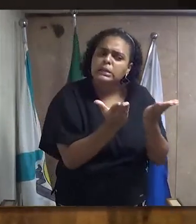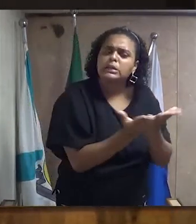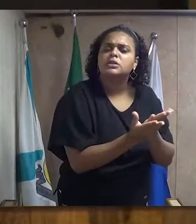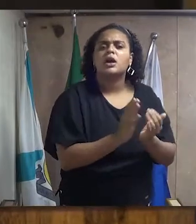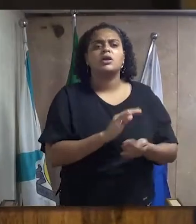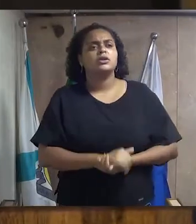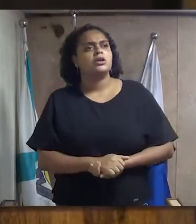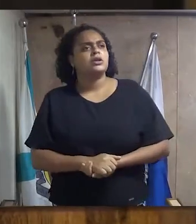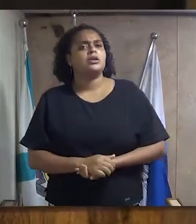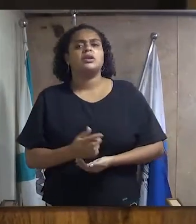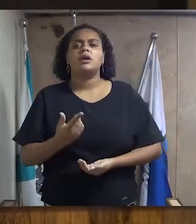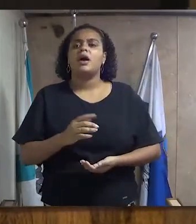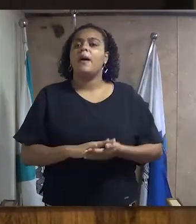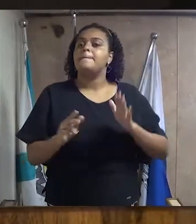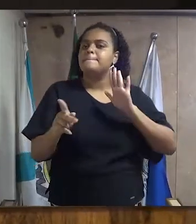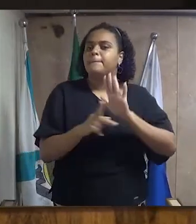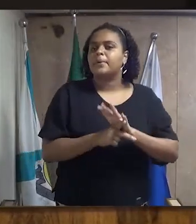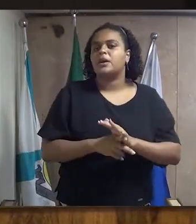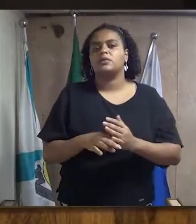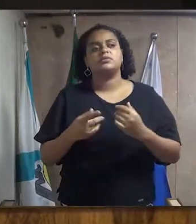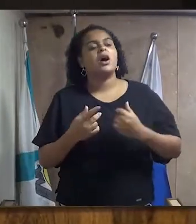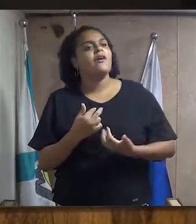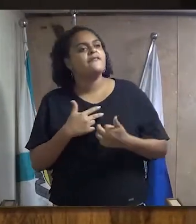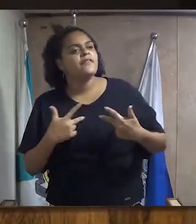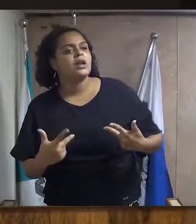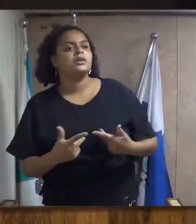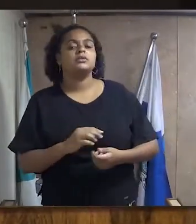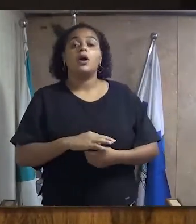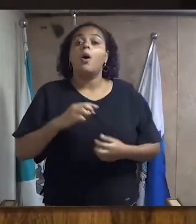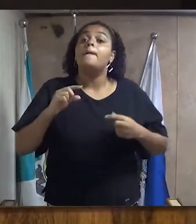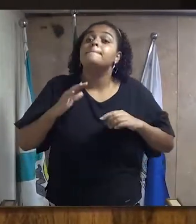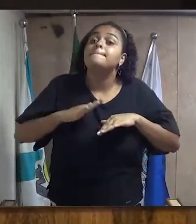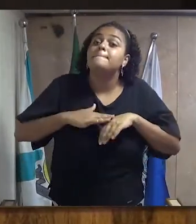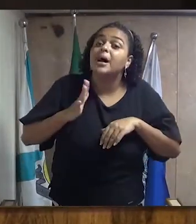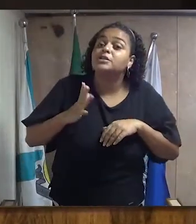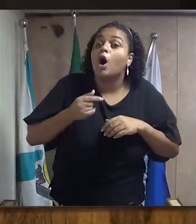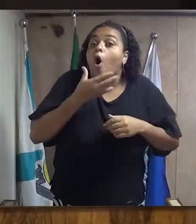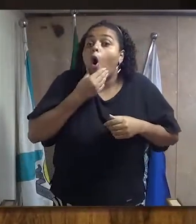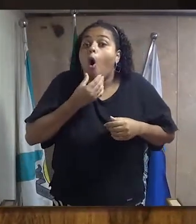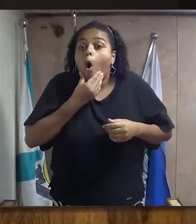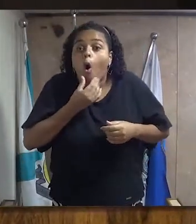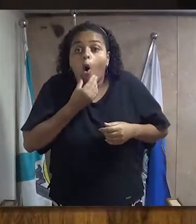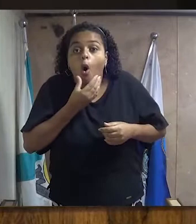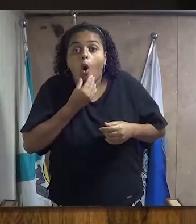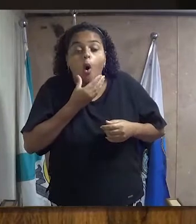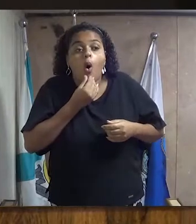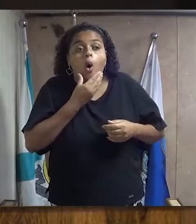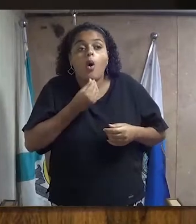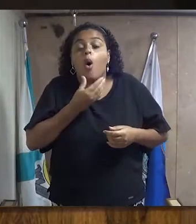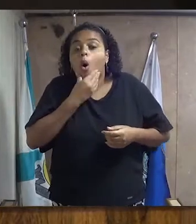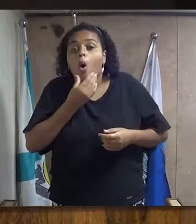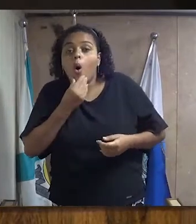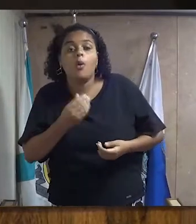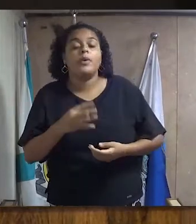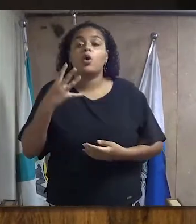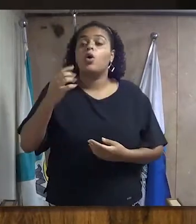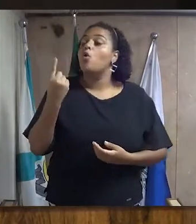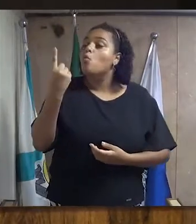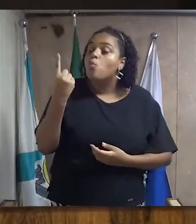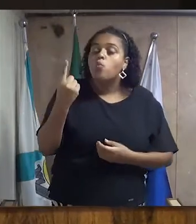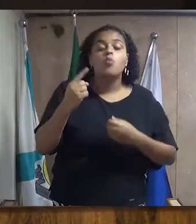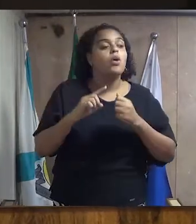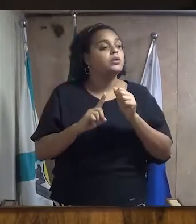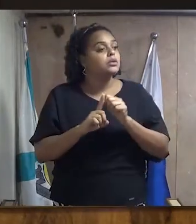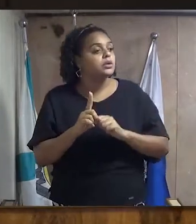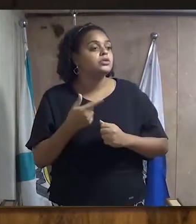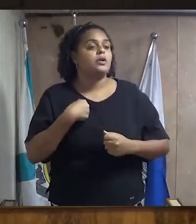assim o prefeito esses dias estava falando aqui, bravo, estava não sei o quê, mas ele é homem. Todo homem evangélico, como hoje eu sou, 1 ano e 4 meses, não vou deixar